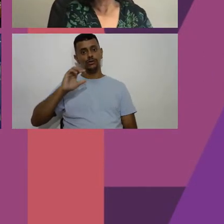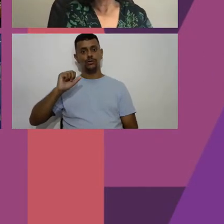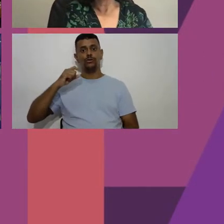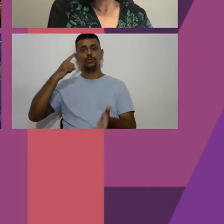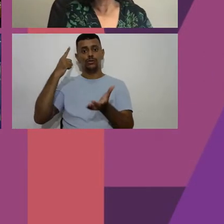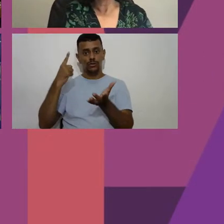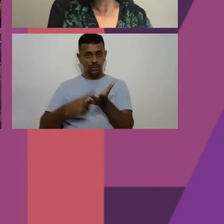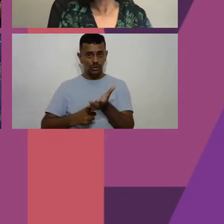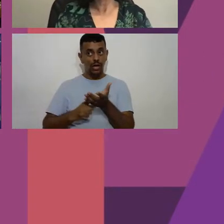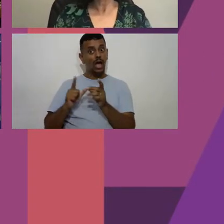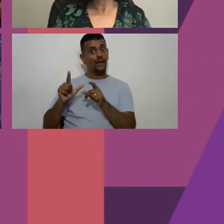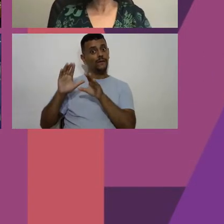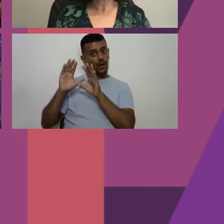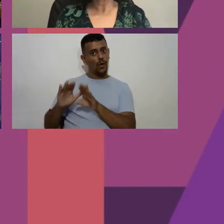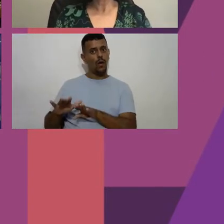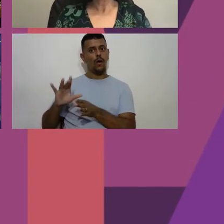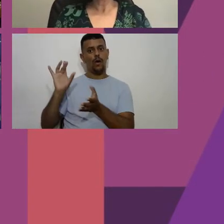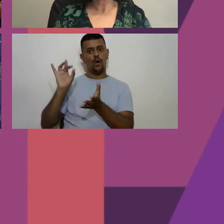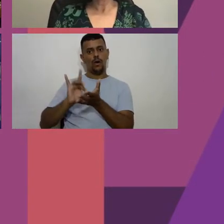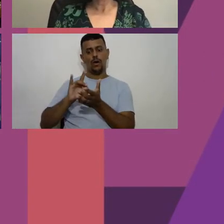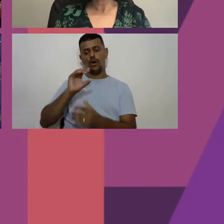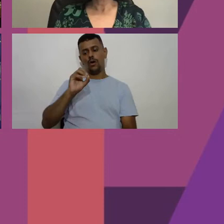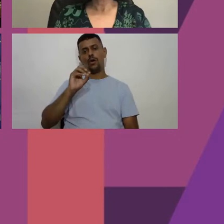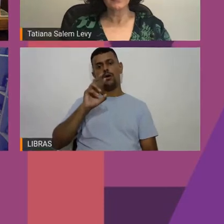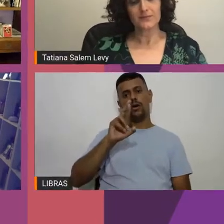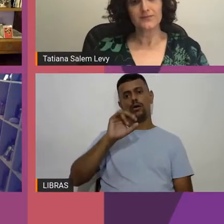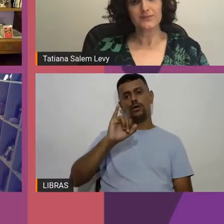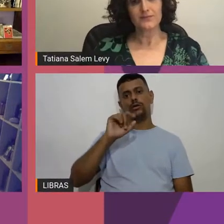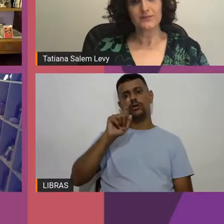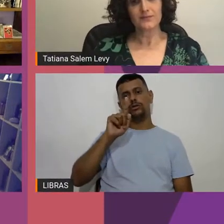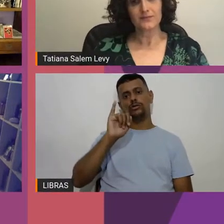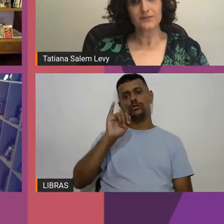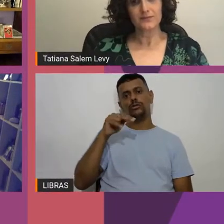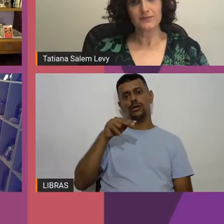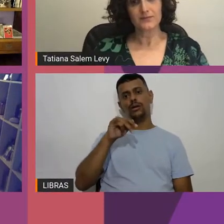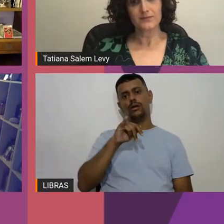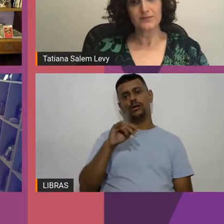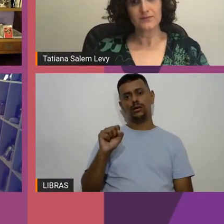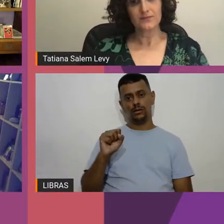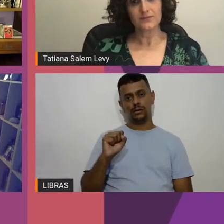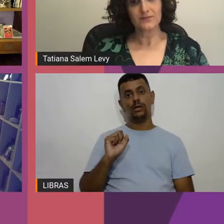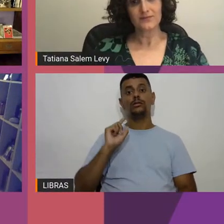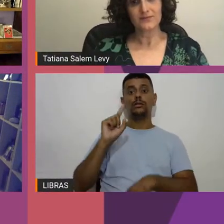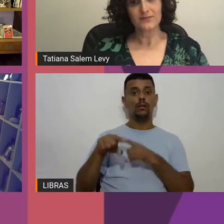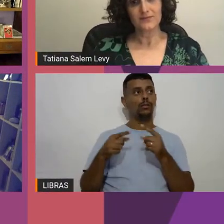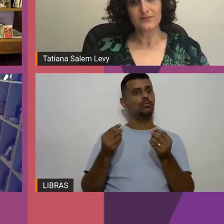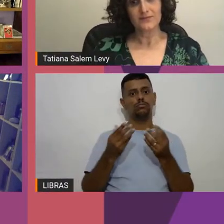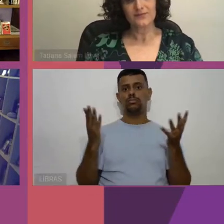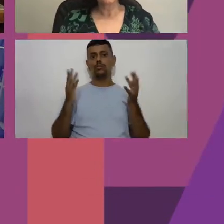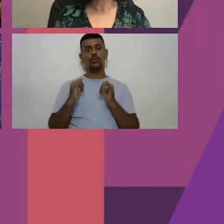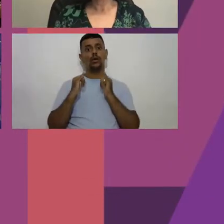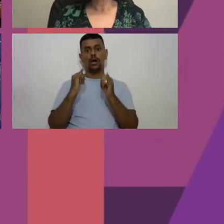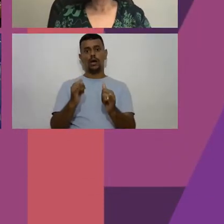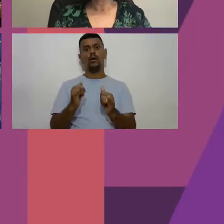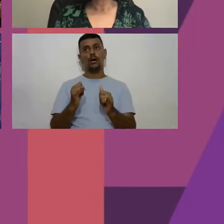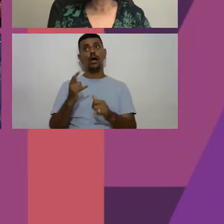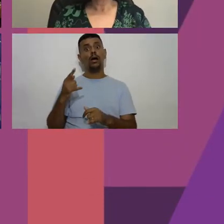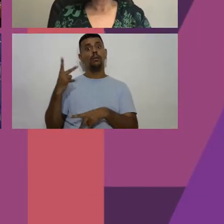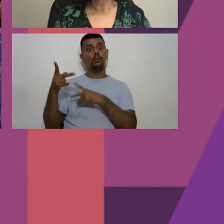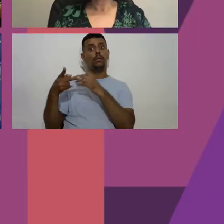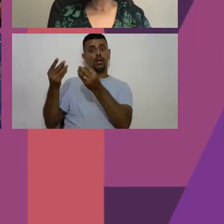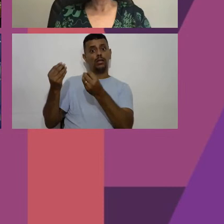ficou com os originais o conto saiu na revista e nunca mais foi publicado a Jane me deu os originais do